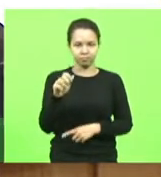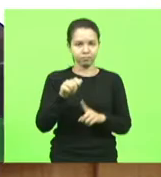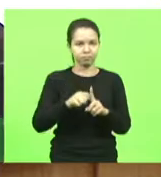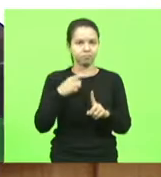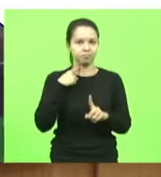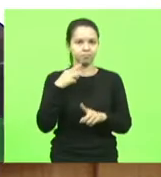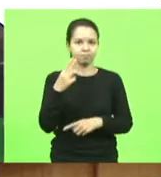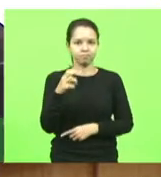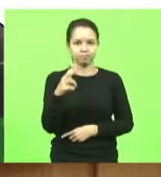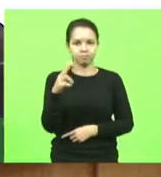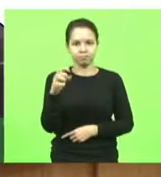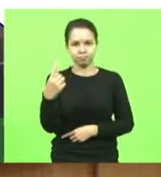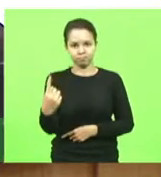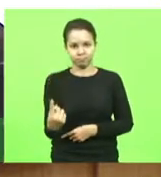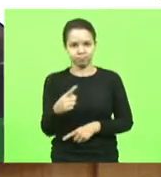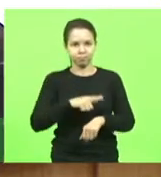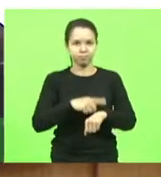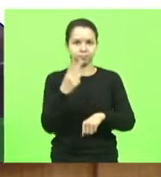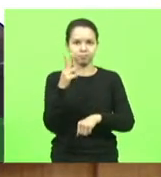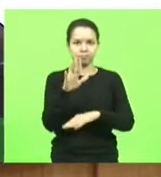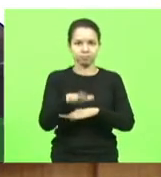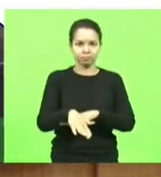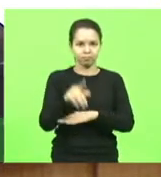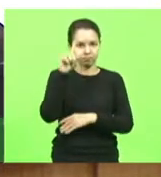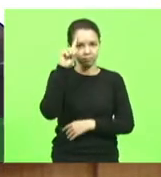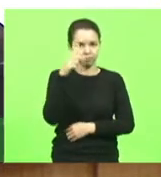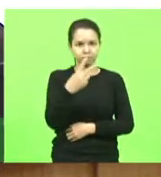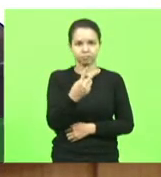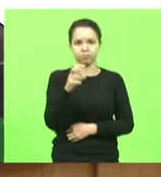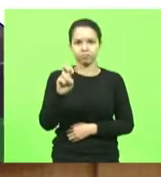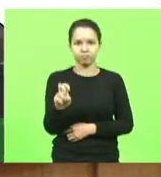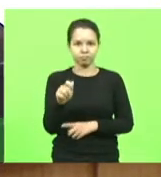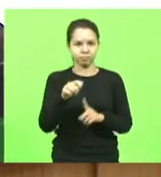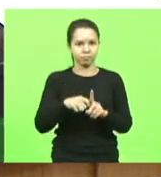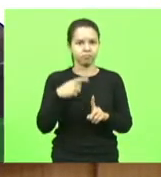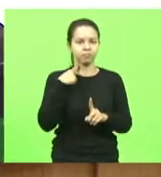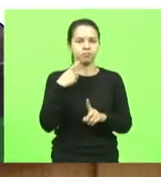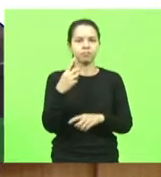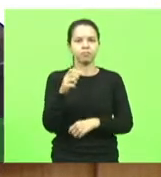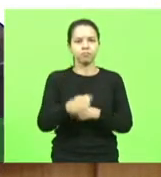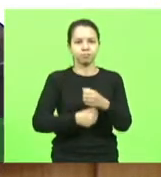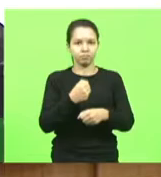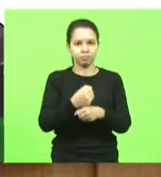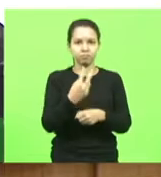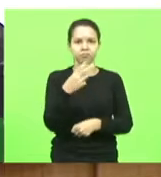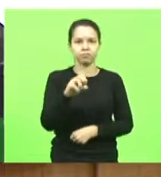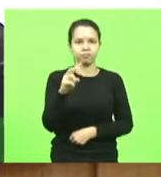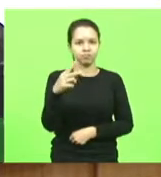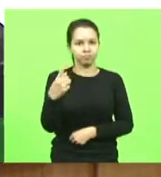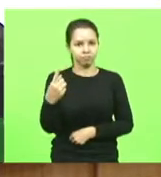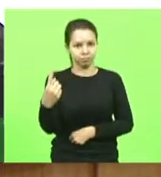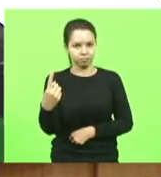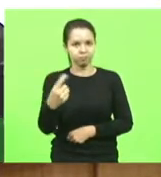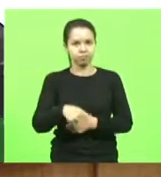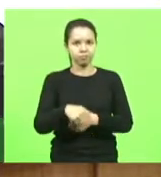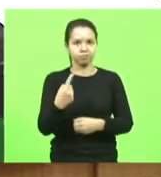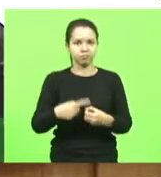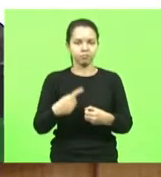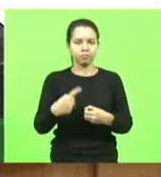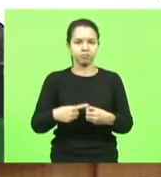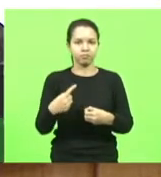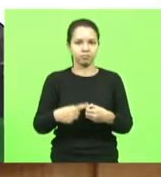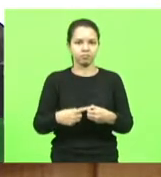2021. Às 14 horas do dia 25 do mês de maio do ano 2021, nesta cidade de